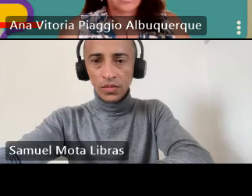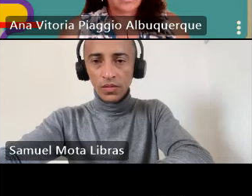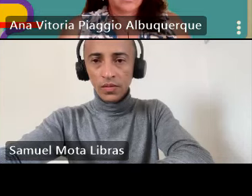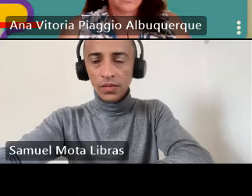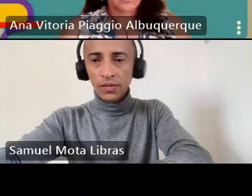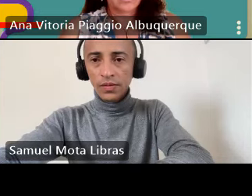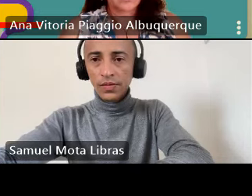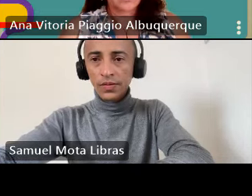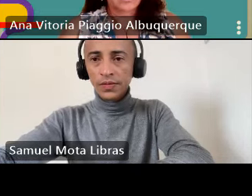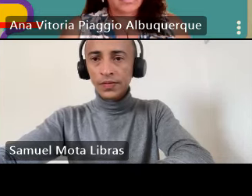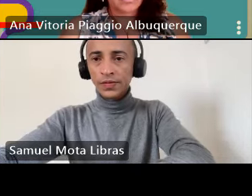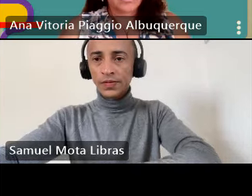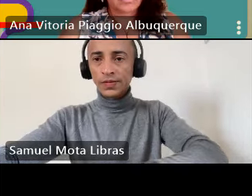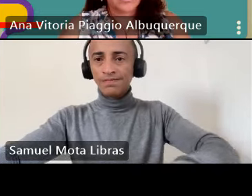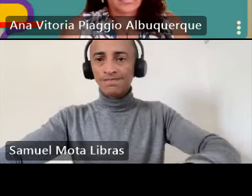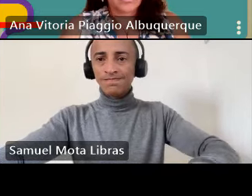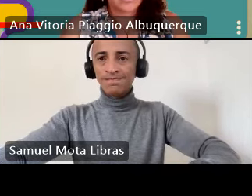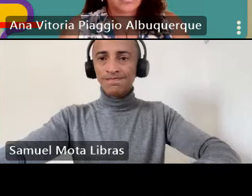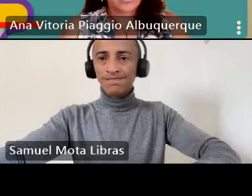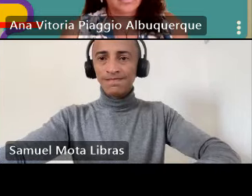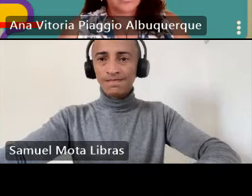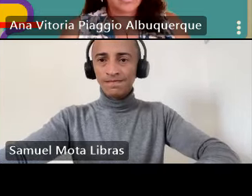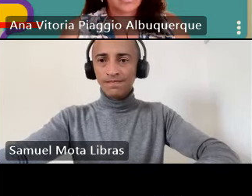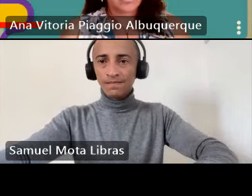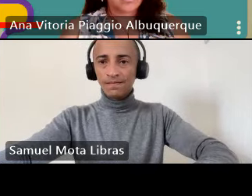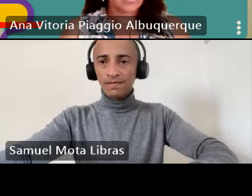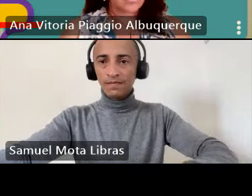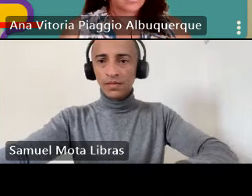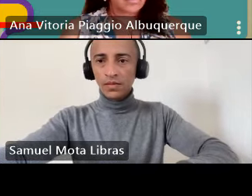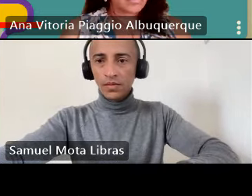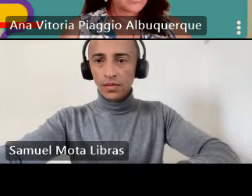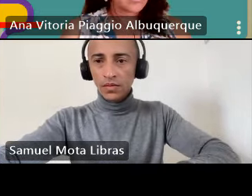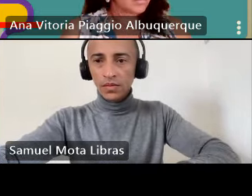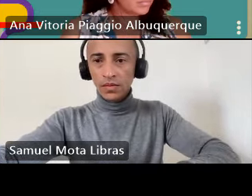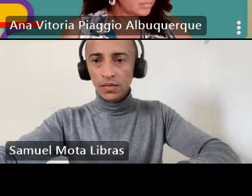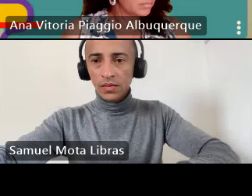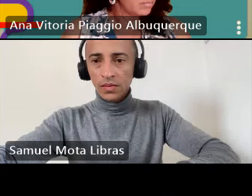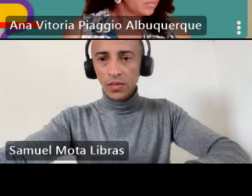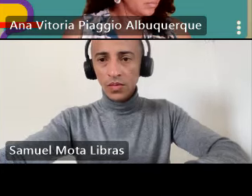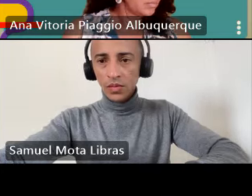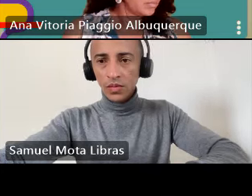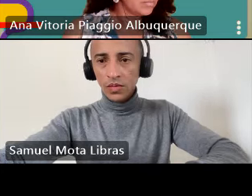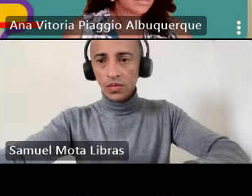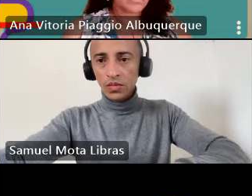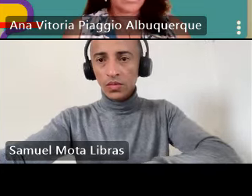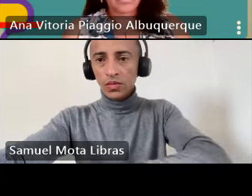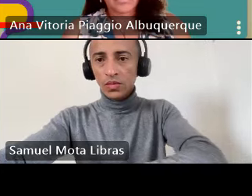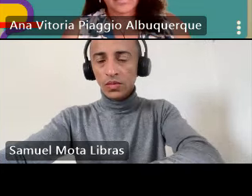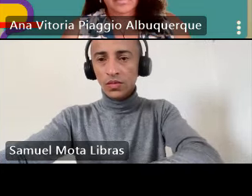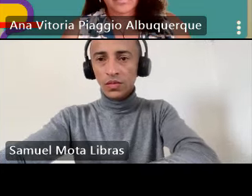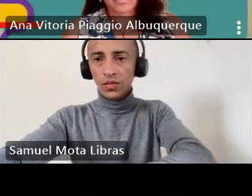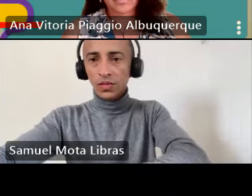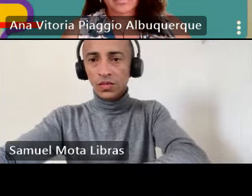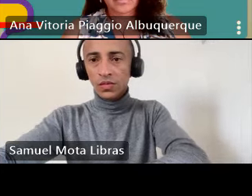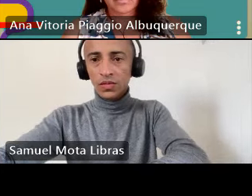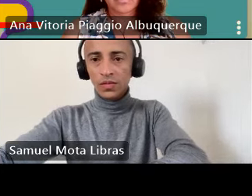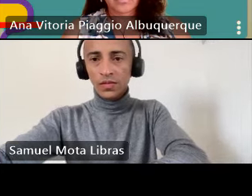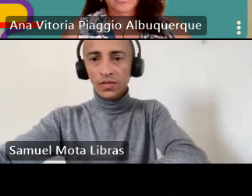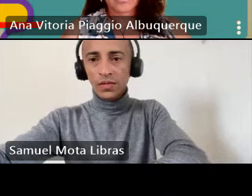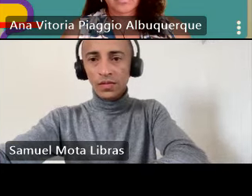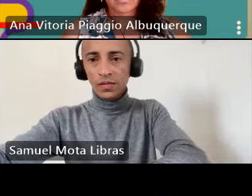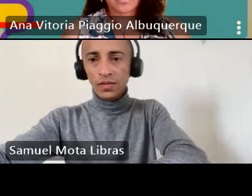né pra gente ter essa cultura de responsabilidade é a transparência é a gente cada vez mais fazer da Transparência utilizar a